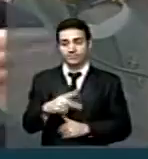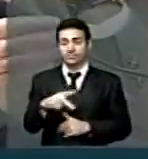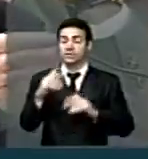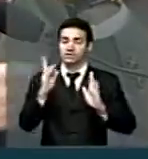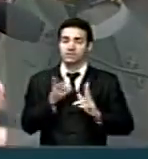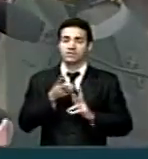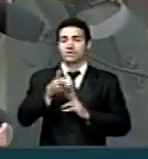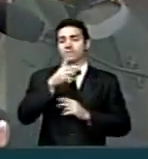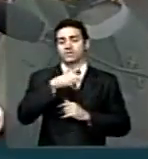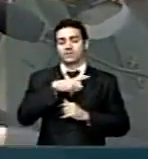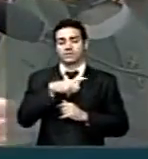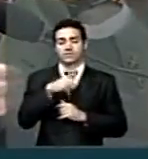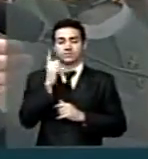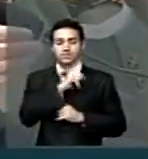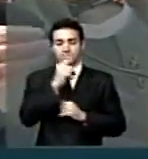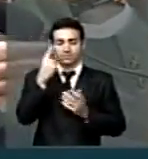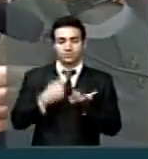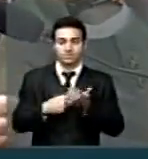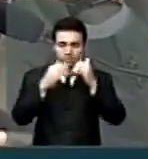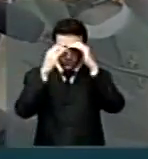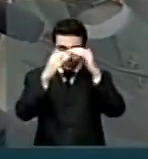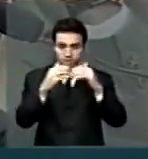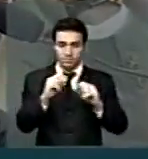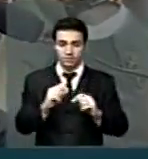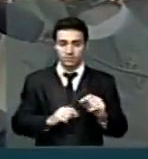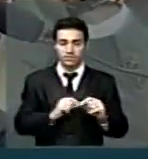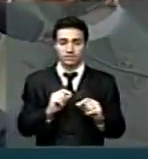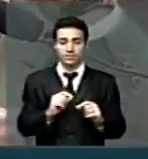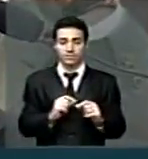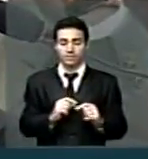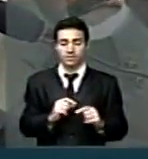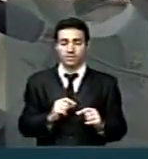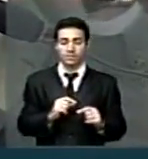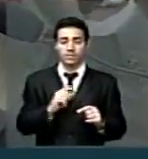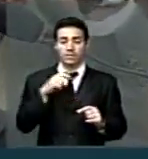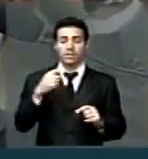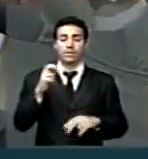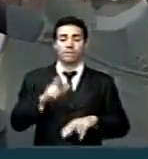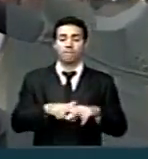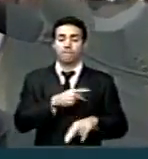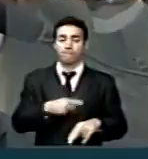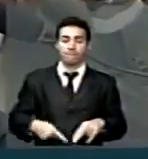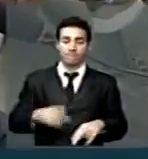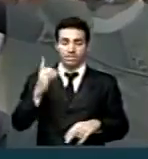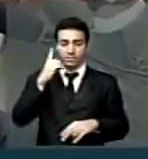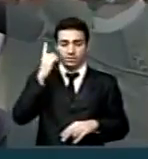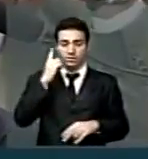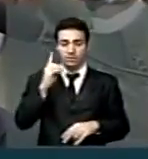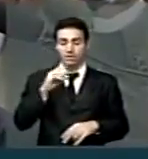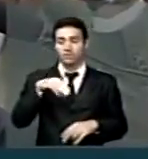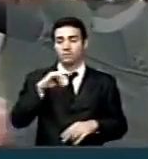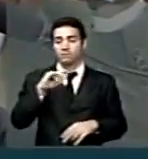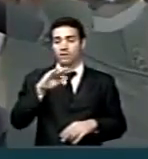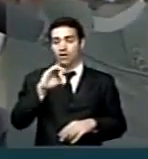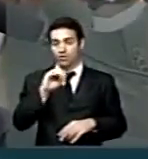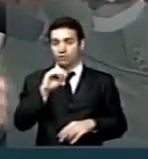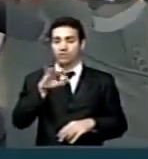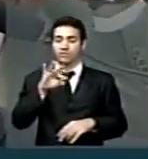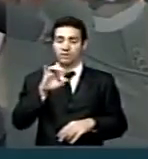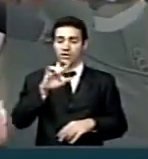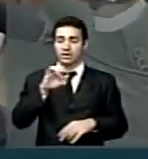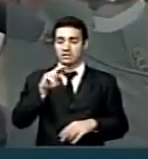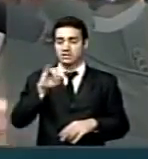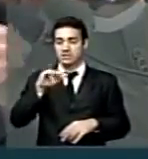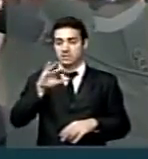cumprido. A questão de quem vai ser eleito presidente, terá o direito, o deputado pastor Marcos Feliciano, de expressar os